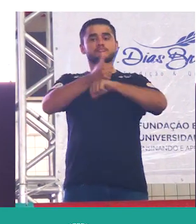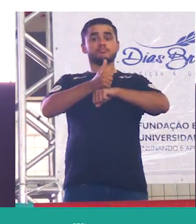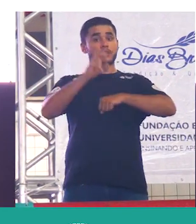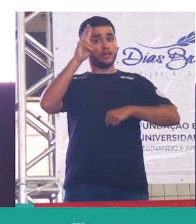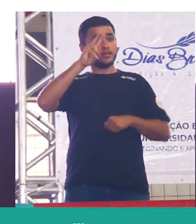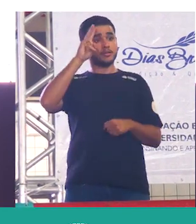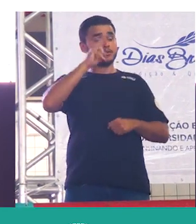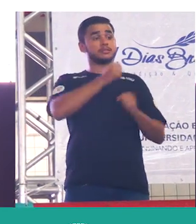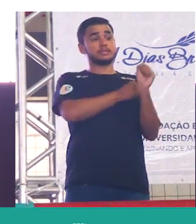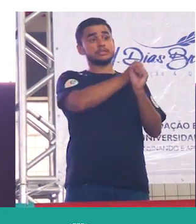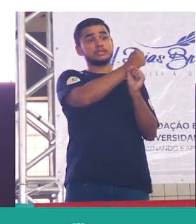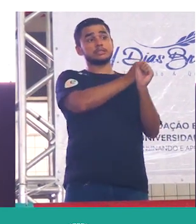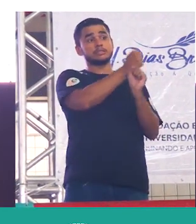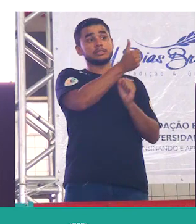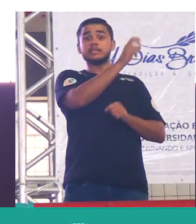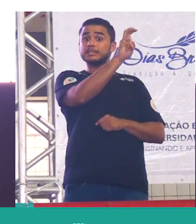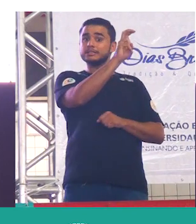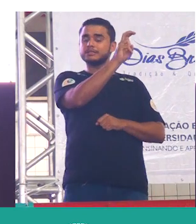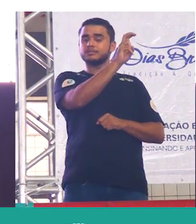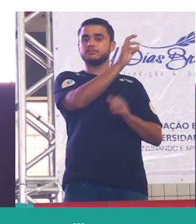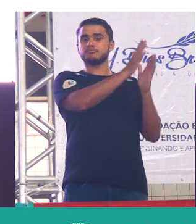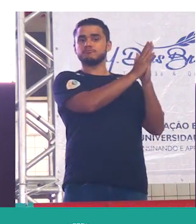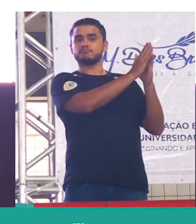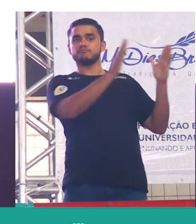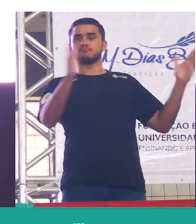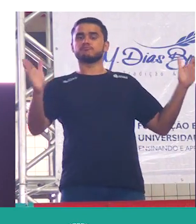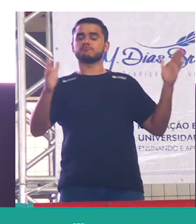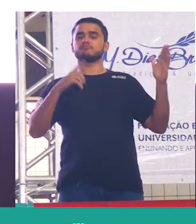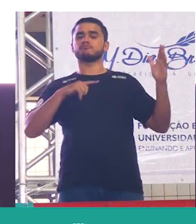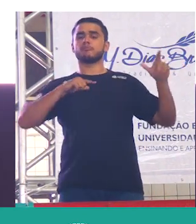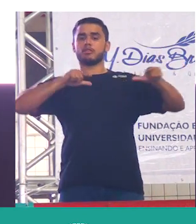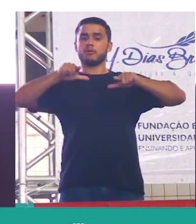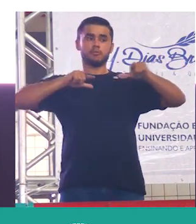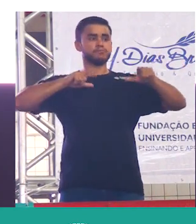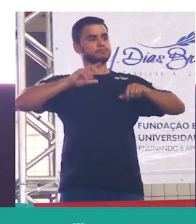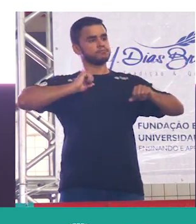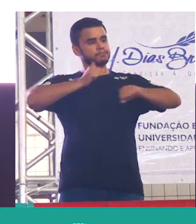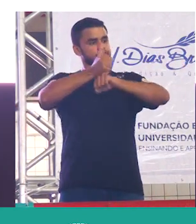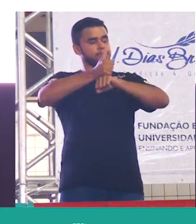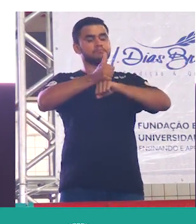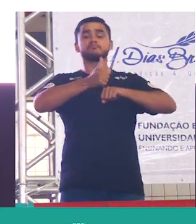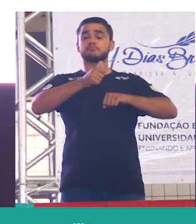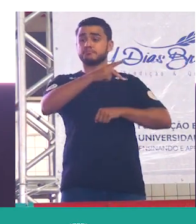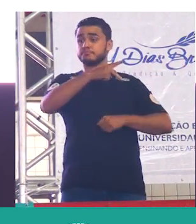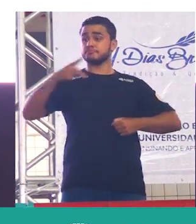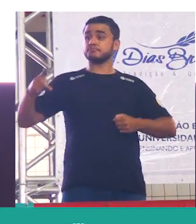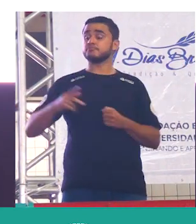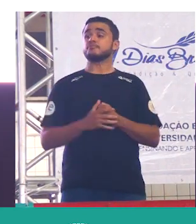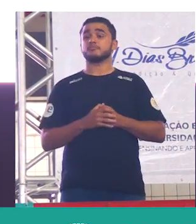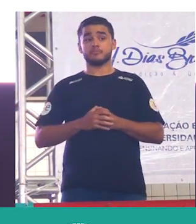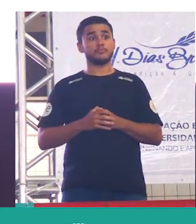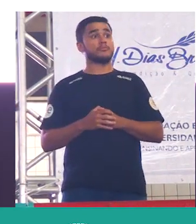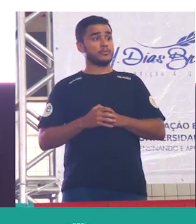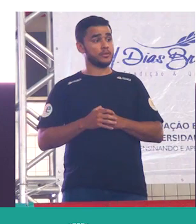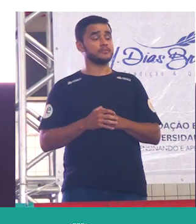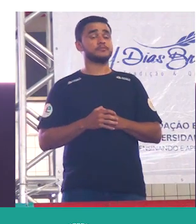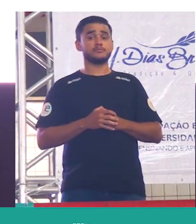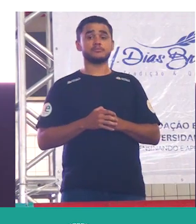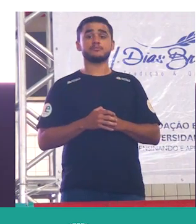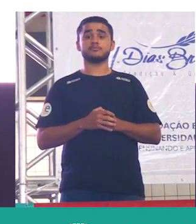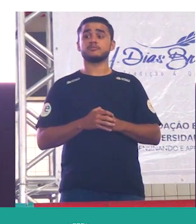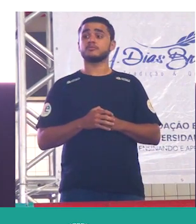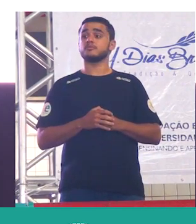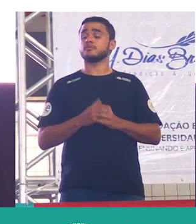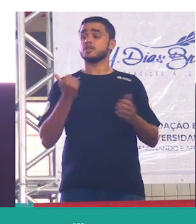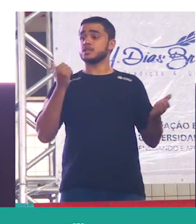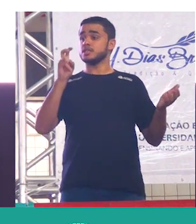havia permanecido por 15 anos, na primeira vez, Getúlio Vargas ficou 15 anos. Ele